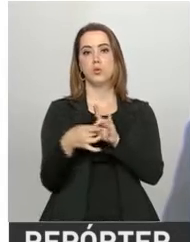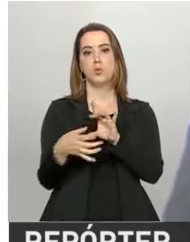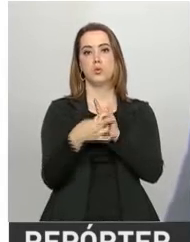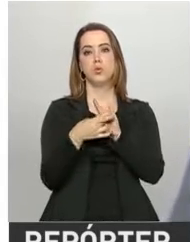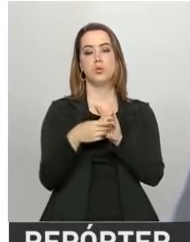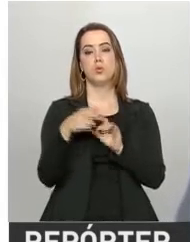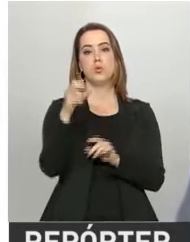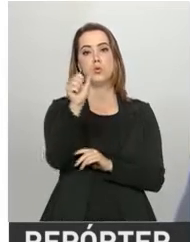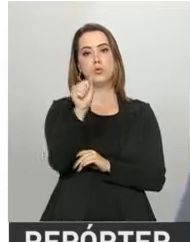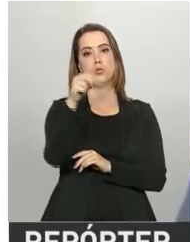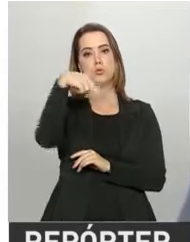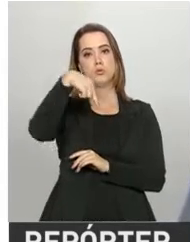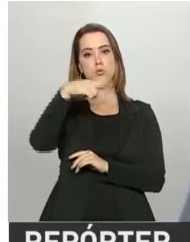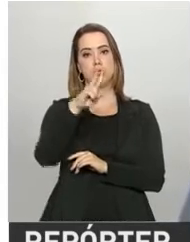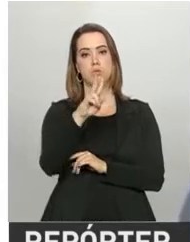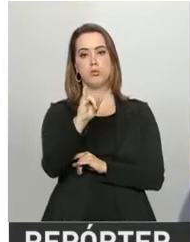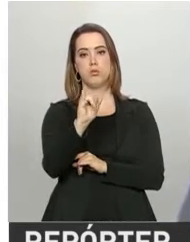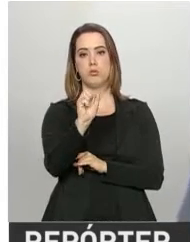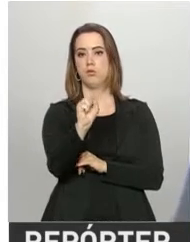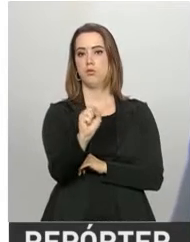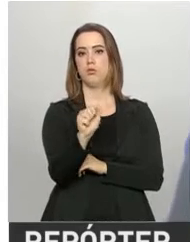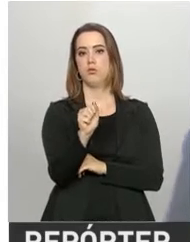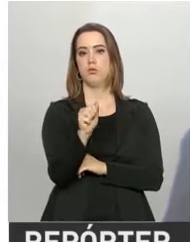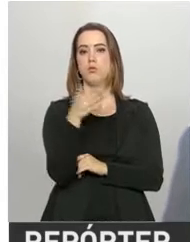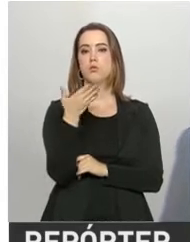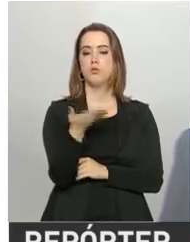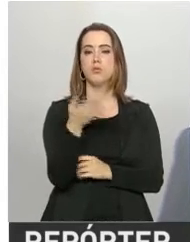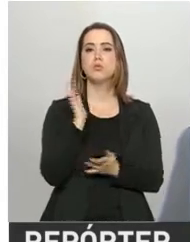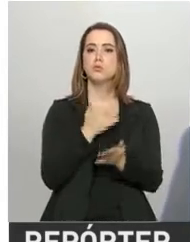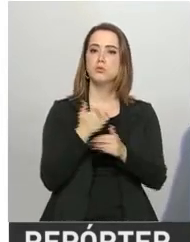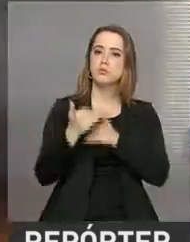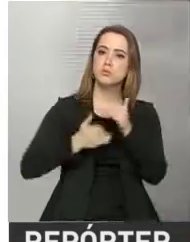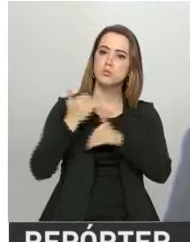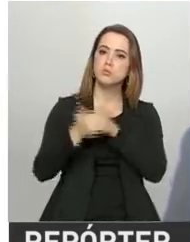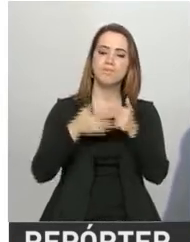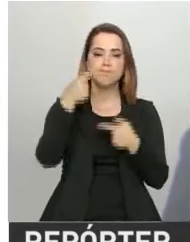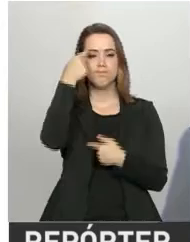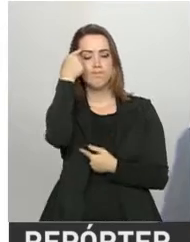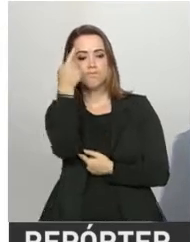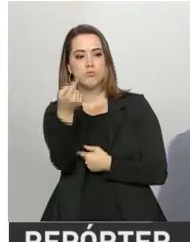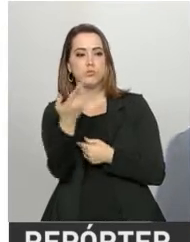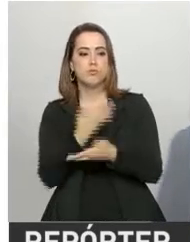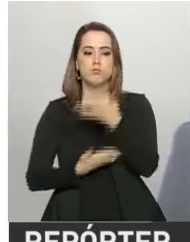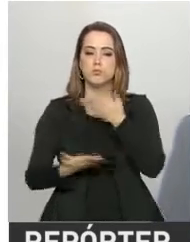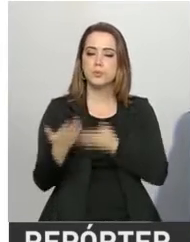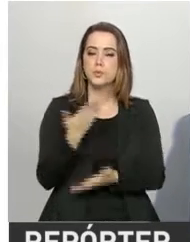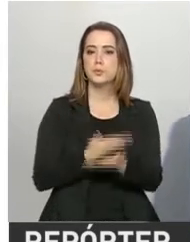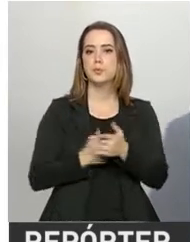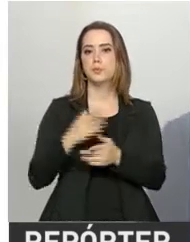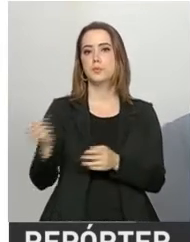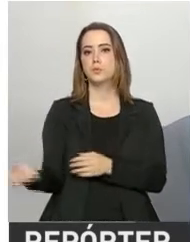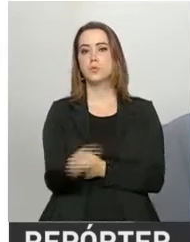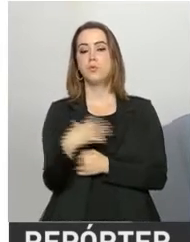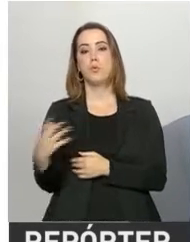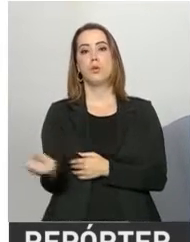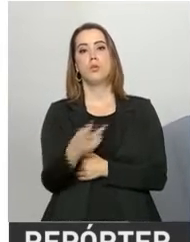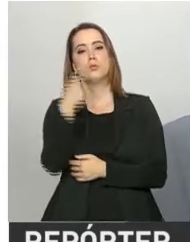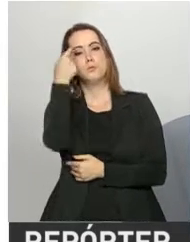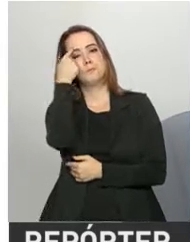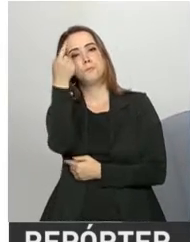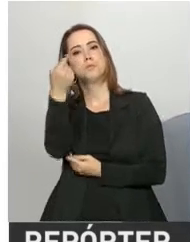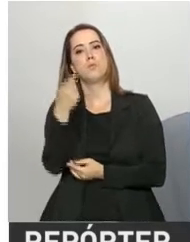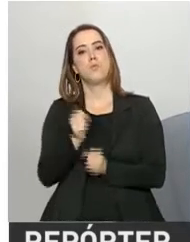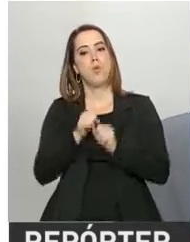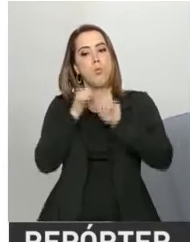dois objetivos, um de ajudar a acelerar uma fábrica de ideias, um laboratório de inovação também, ajudando a